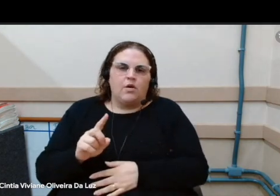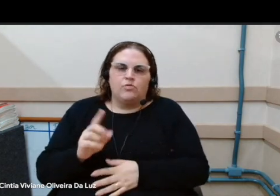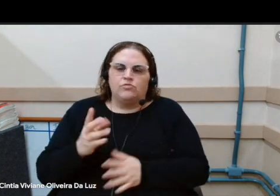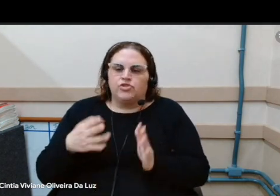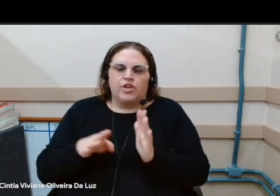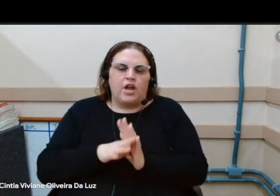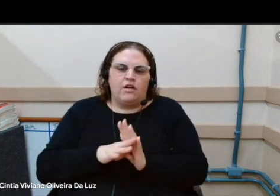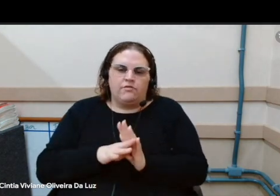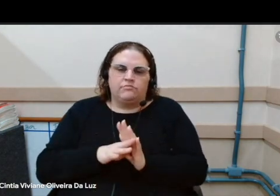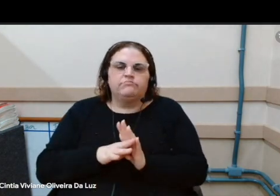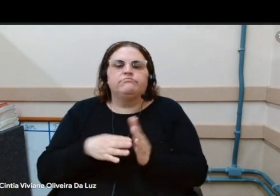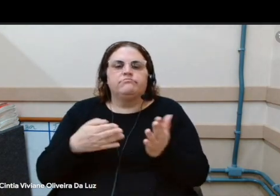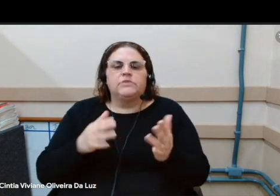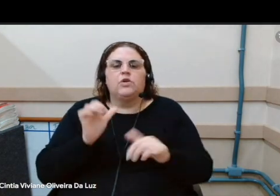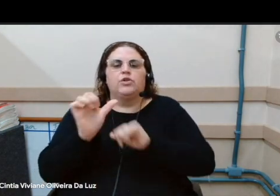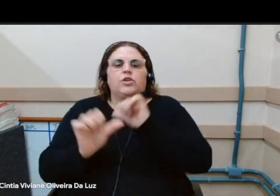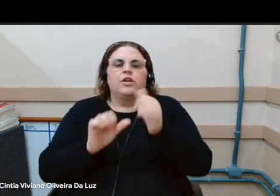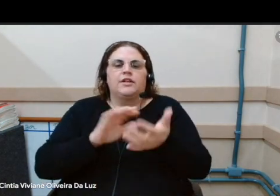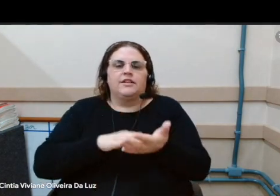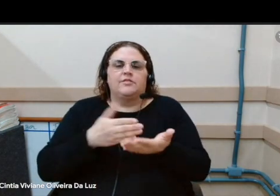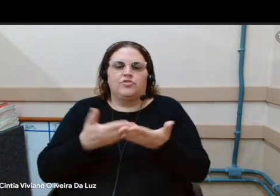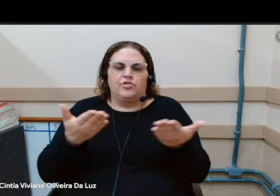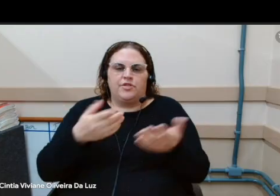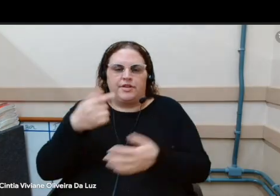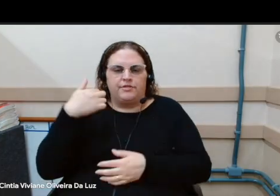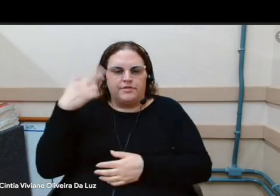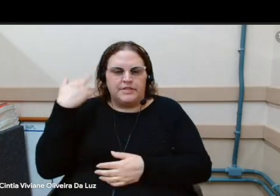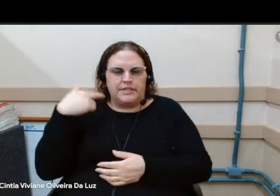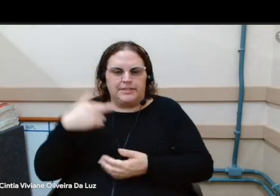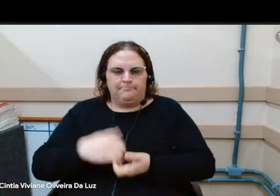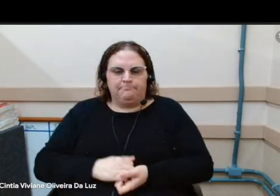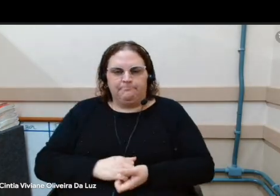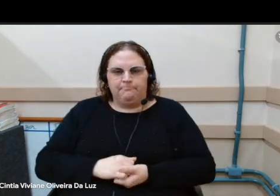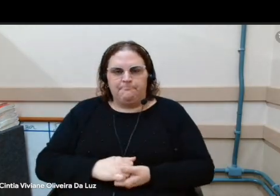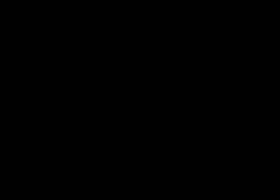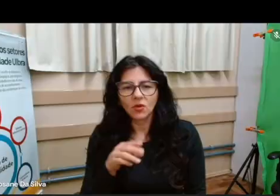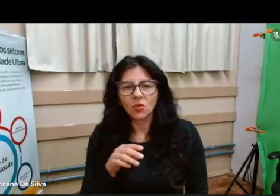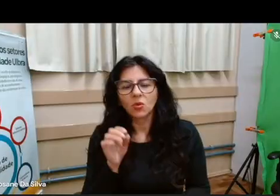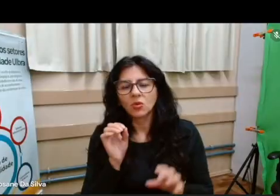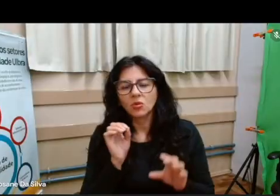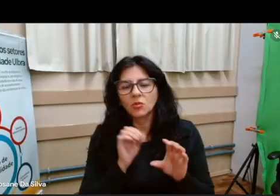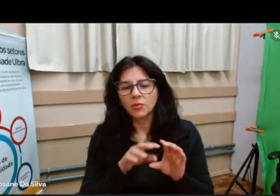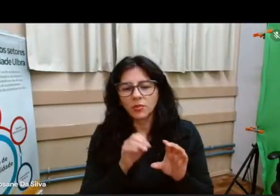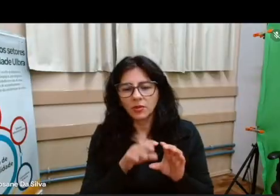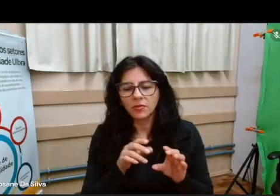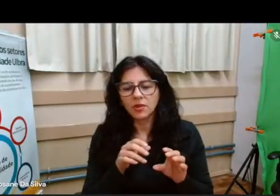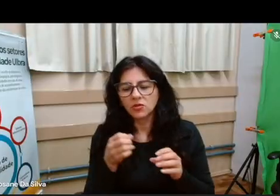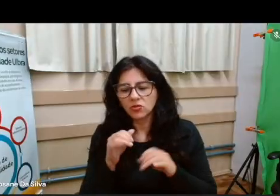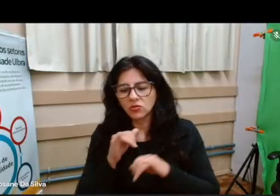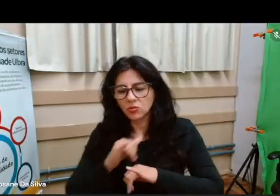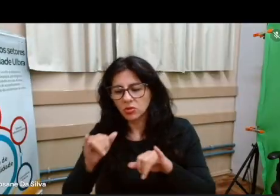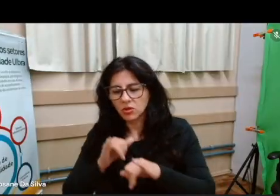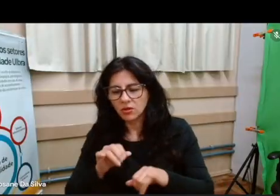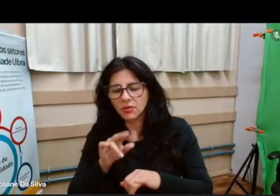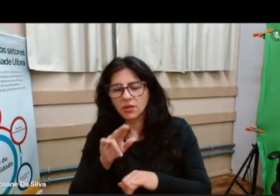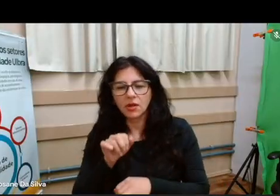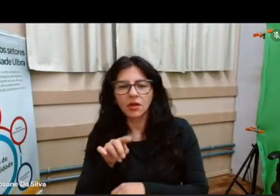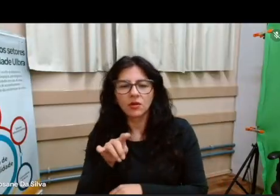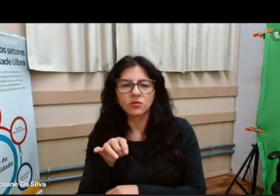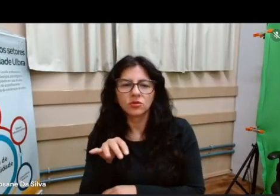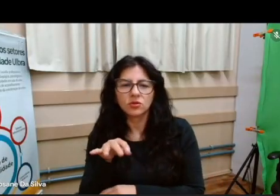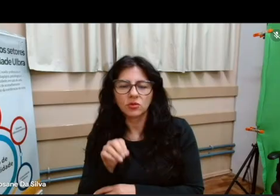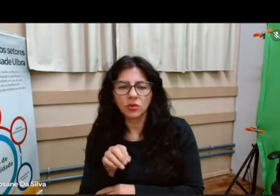não chegavam né no palco por exemplo ou numa grande mídia né num programa de auditório